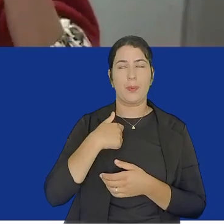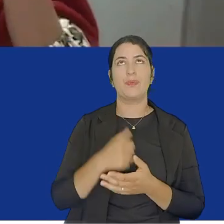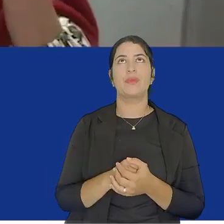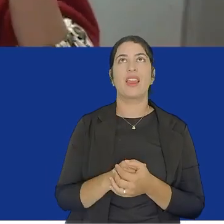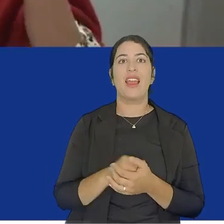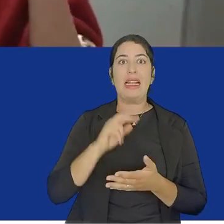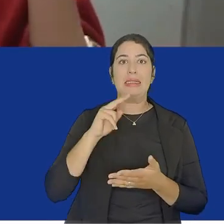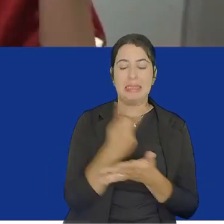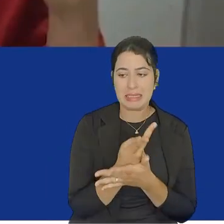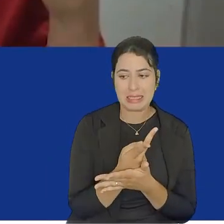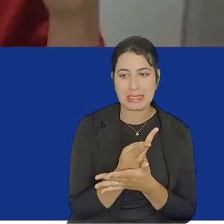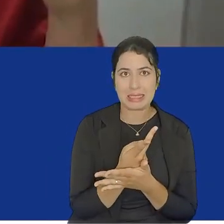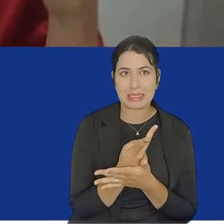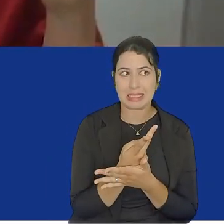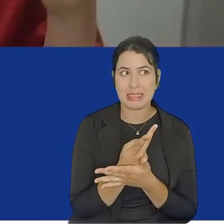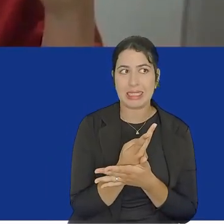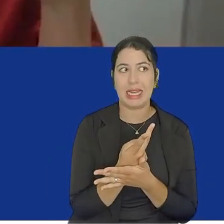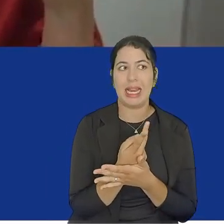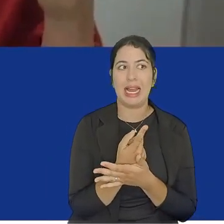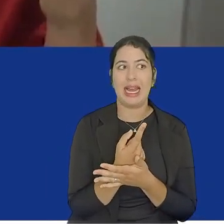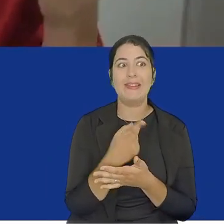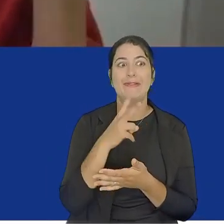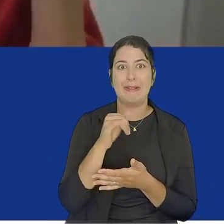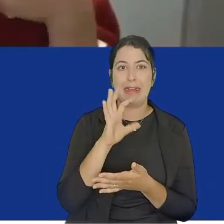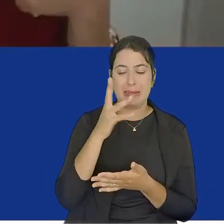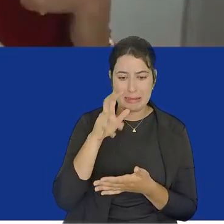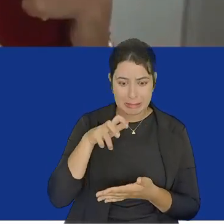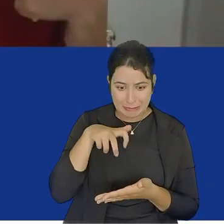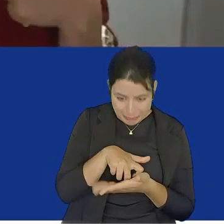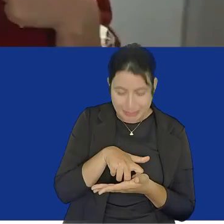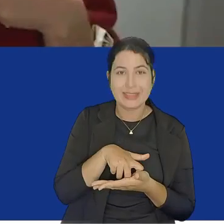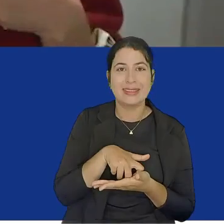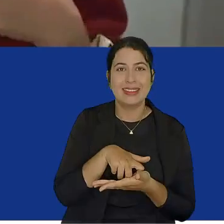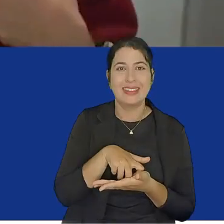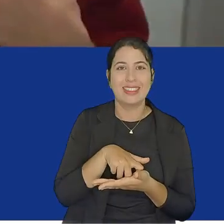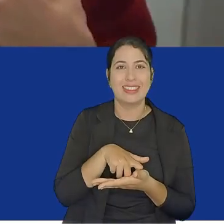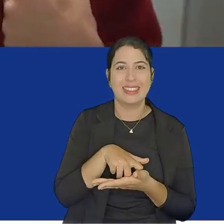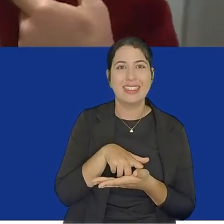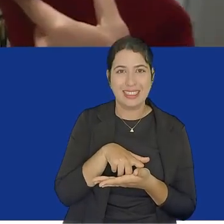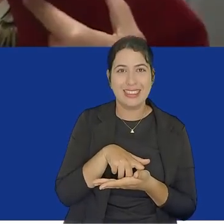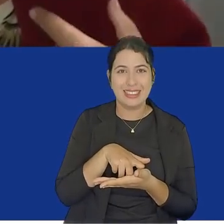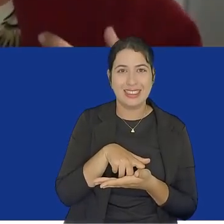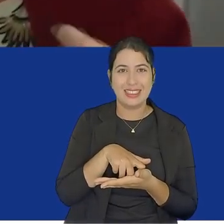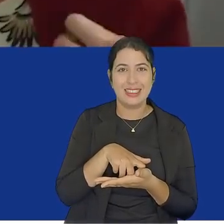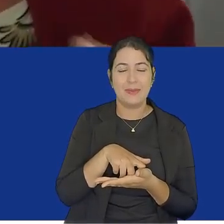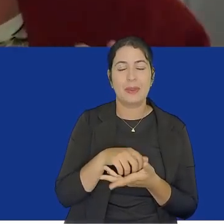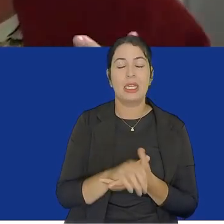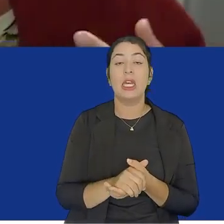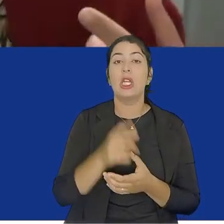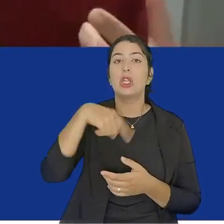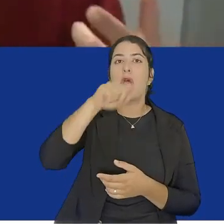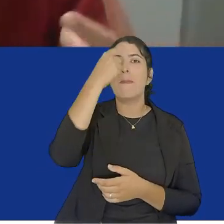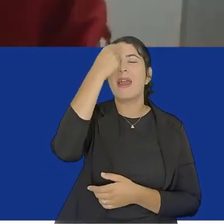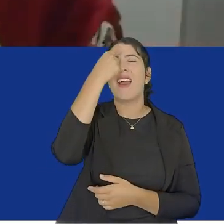tem essa ilusão do ideal do outro, a gente acha que o outro é perfeito, porque a gente tem o ideal do eu, porque a gente quer ser perfeito. E aí dói